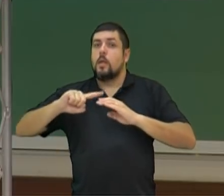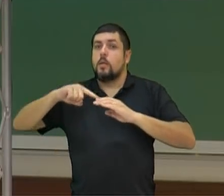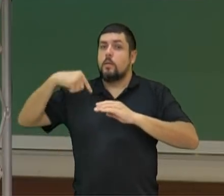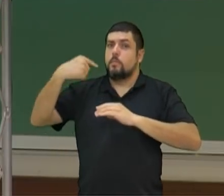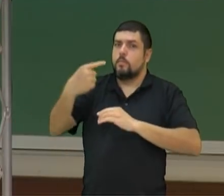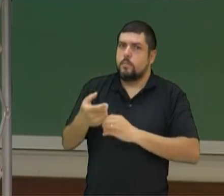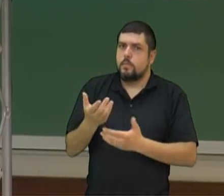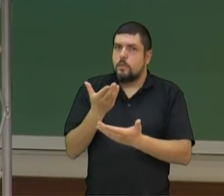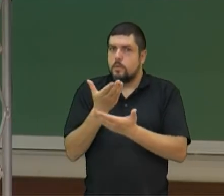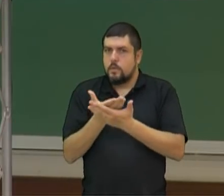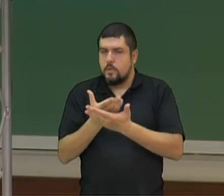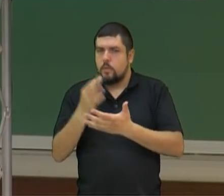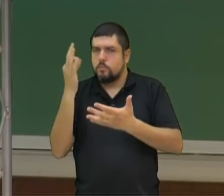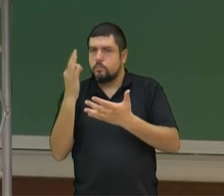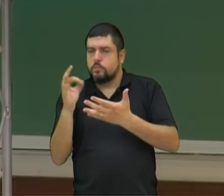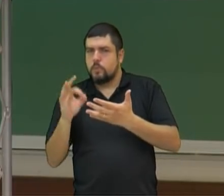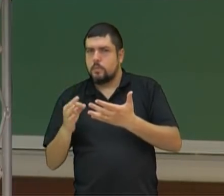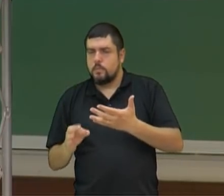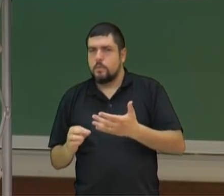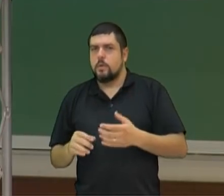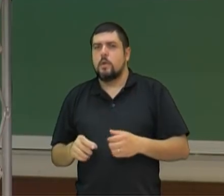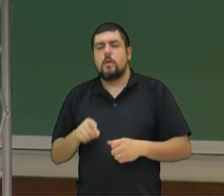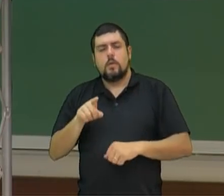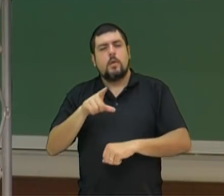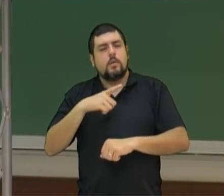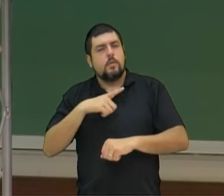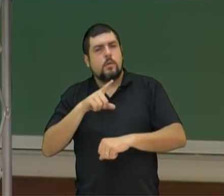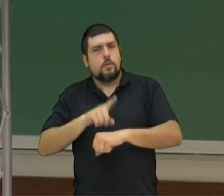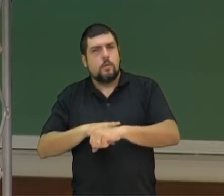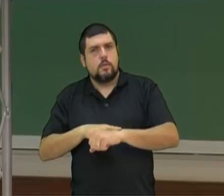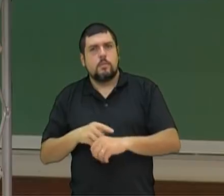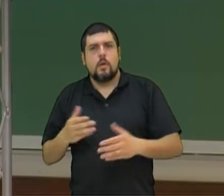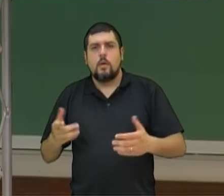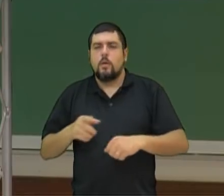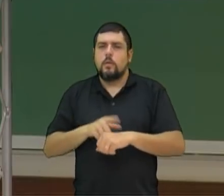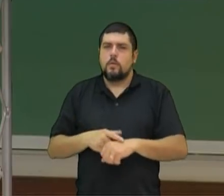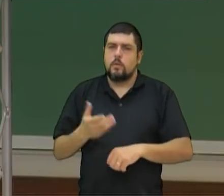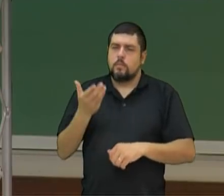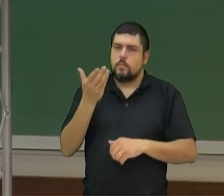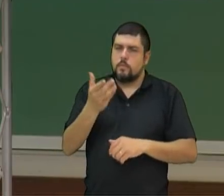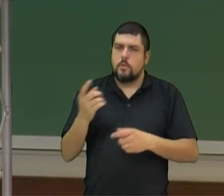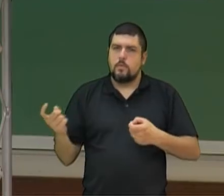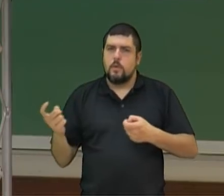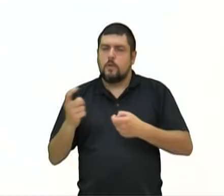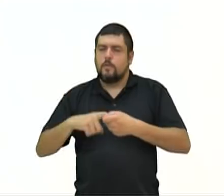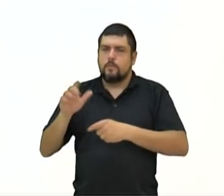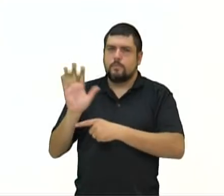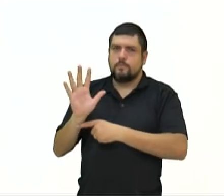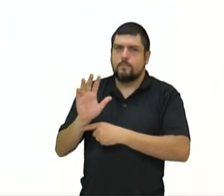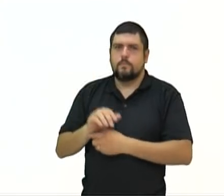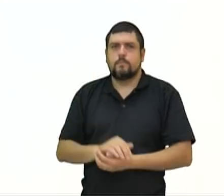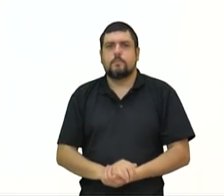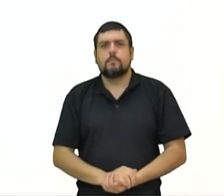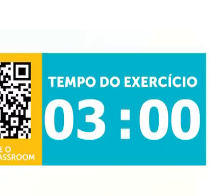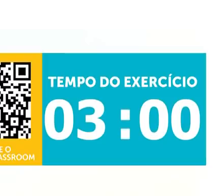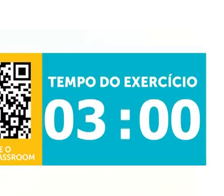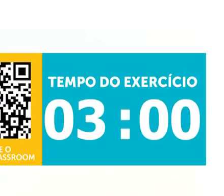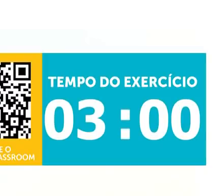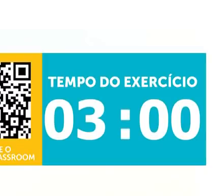nossa próxima aula. Então, o tempo de realização dela é maior. Vou dar um tempinho e eu volto para me despedir de vocês.